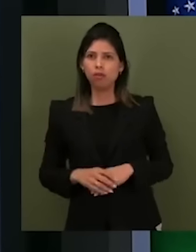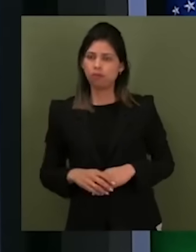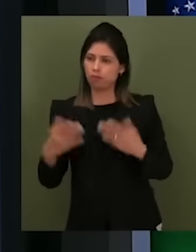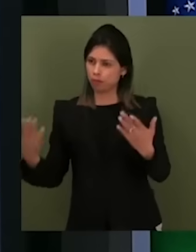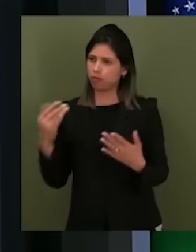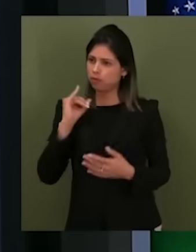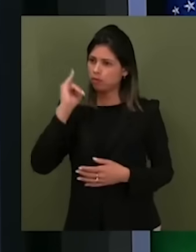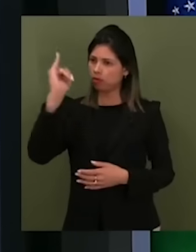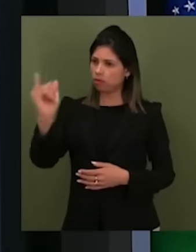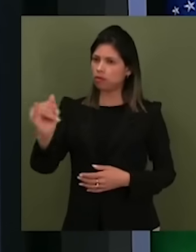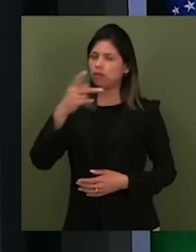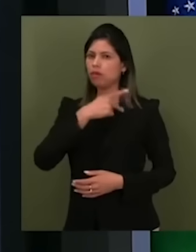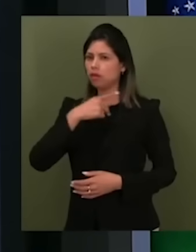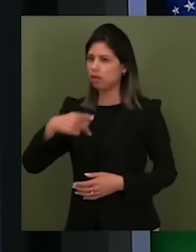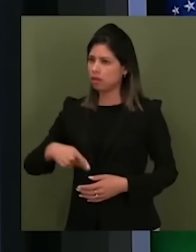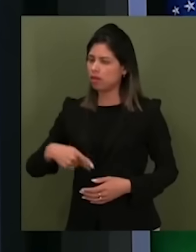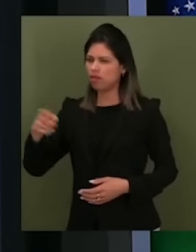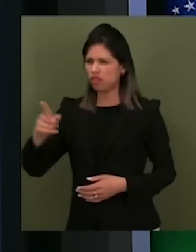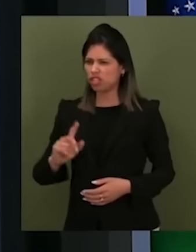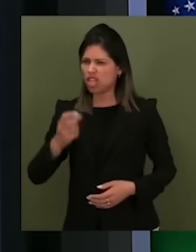Presidente Pacheco, não se acovarde.